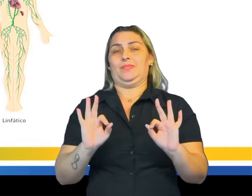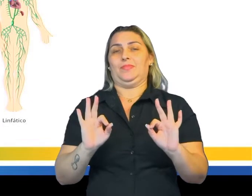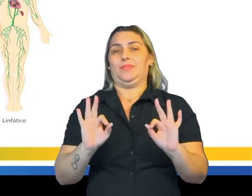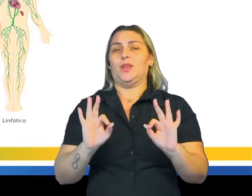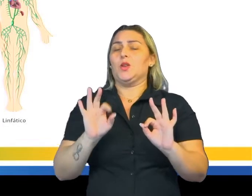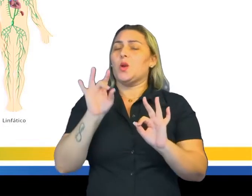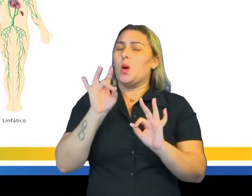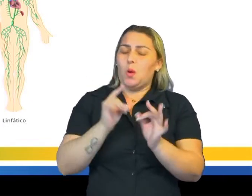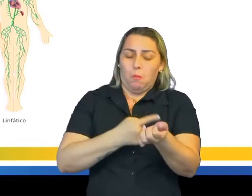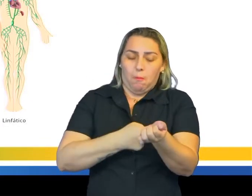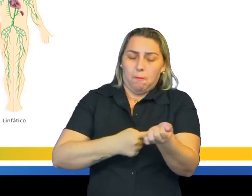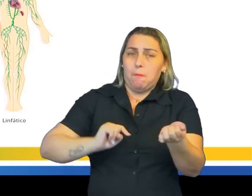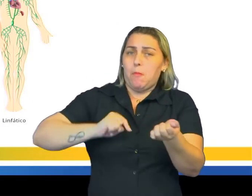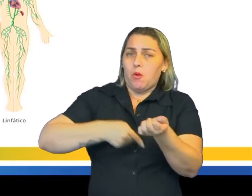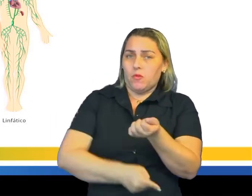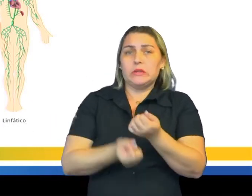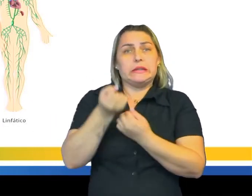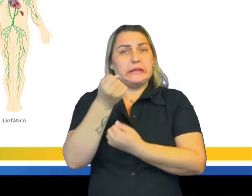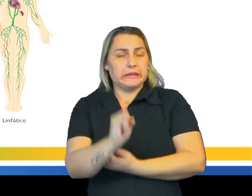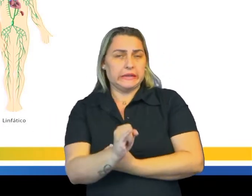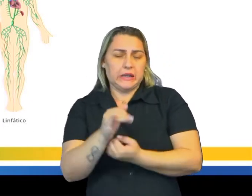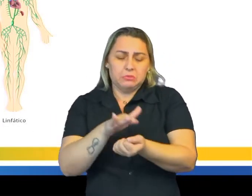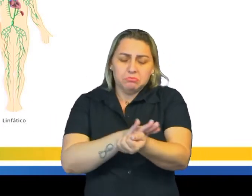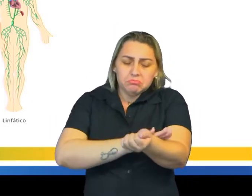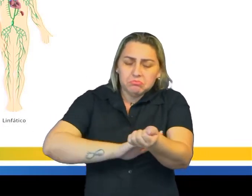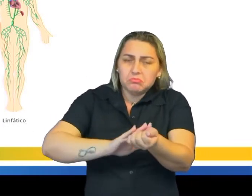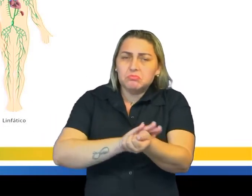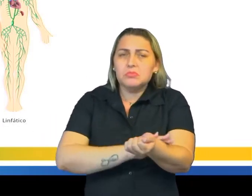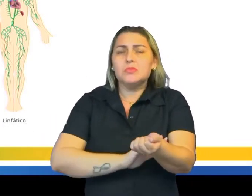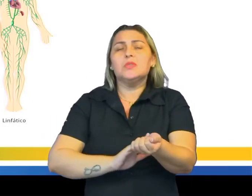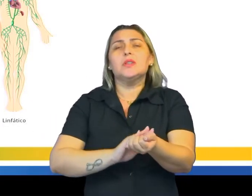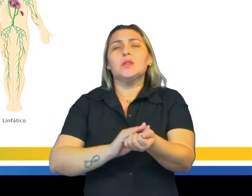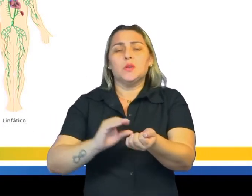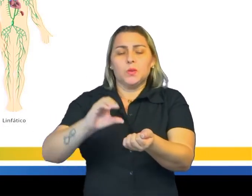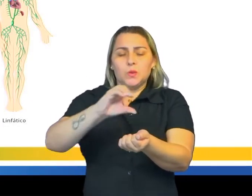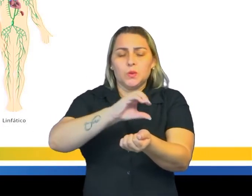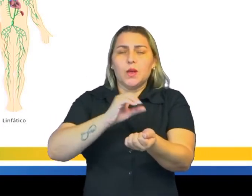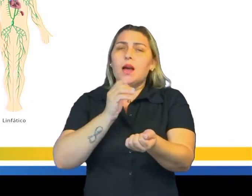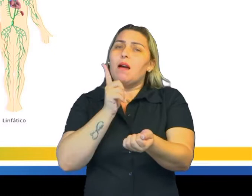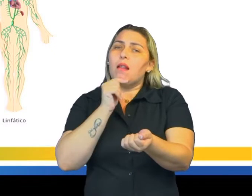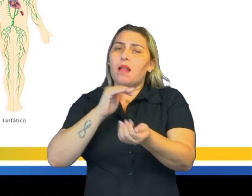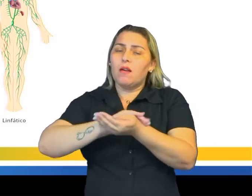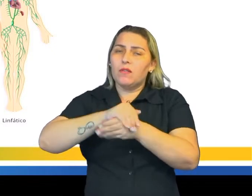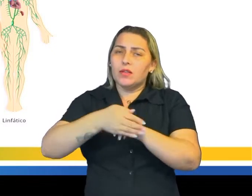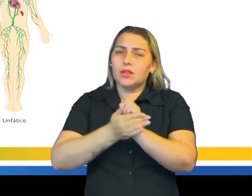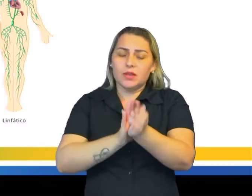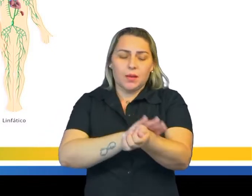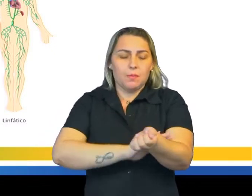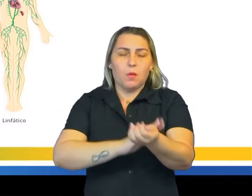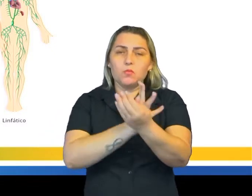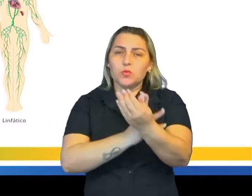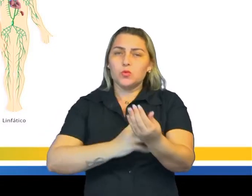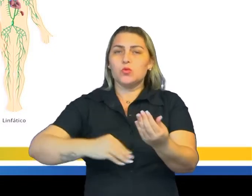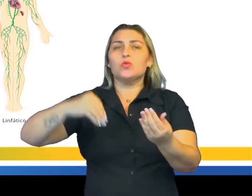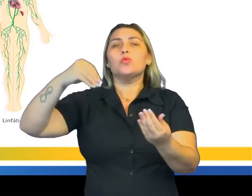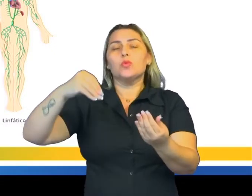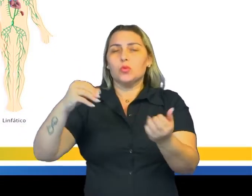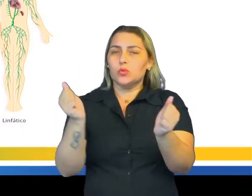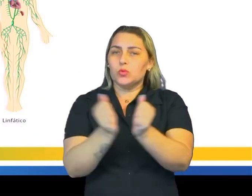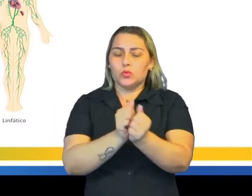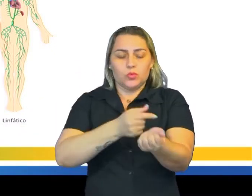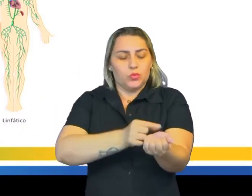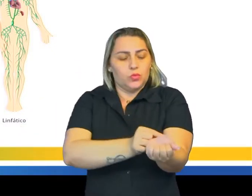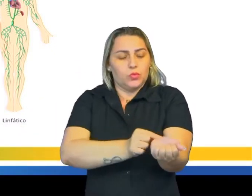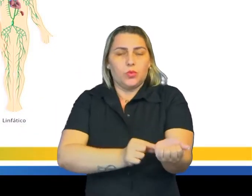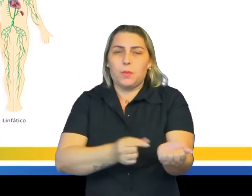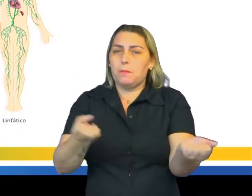golpe for muito grande. Se for um golpe superficial, lava com água e sabão na mesma hora, botou um band-aid,